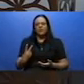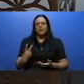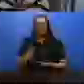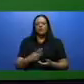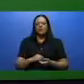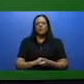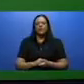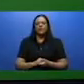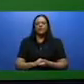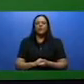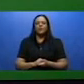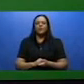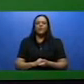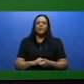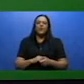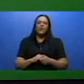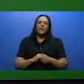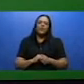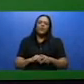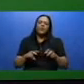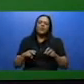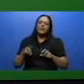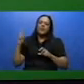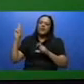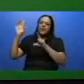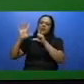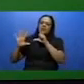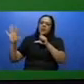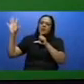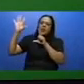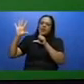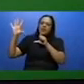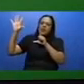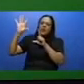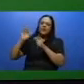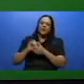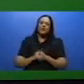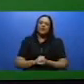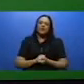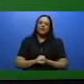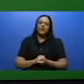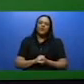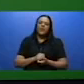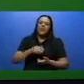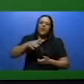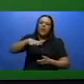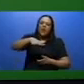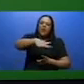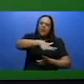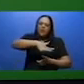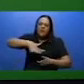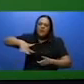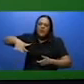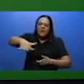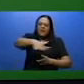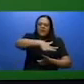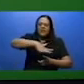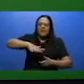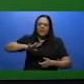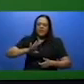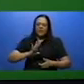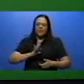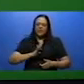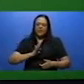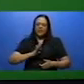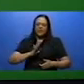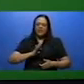Observe a imagem a seguir. Trata-se de uma reconstituição da paisagem de uma das cidades antigas, uma